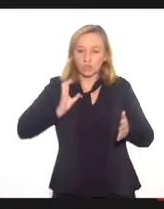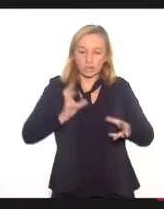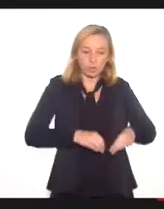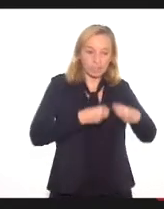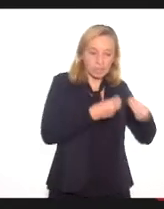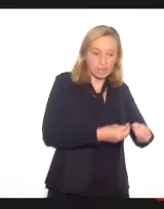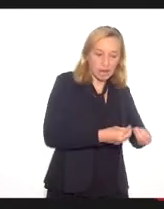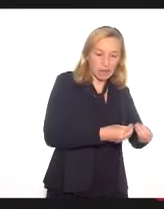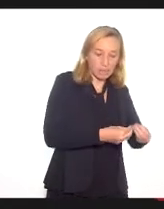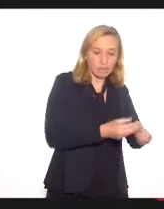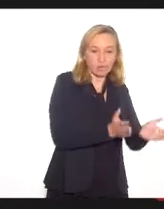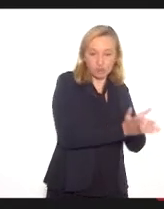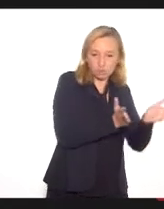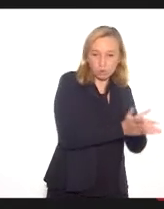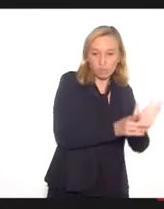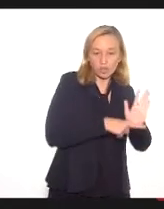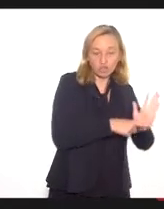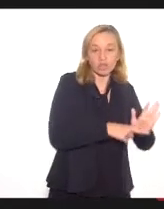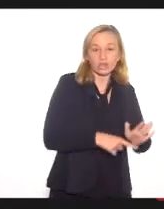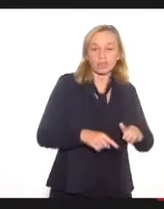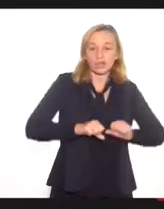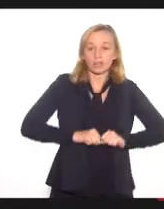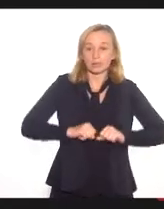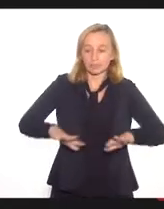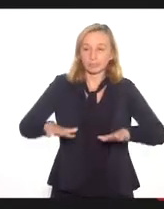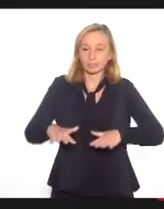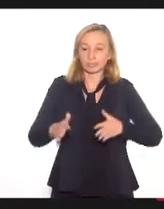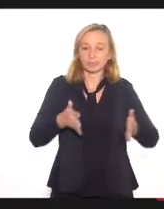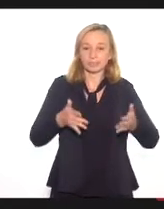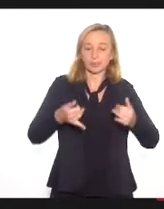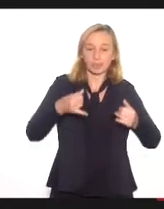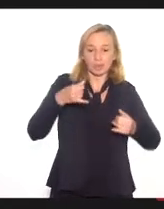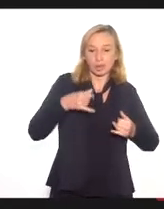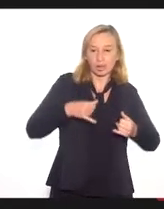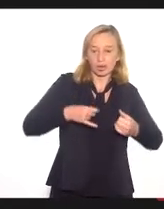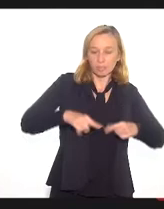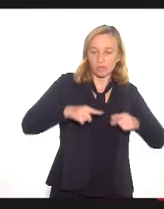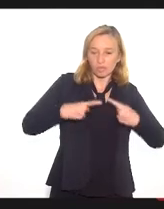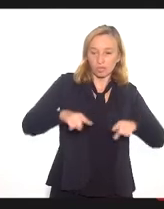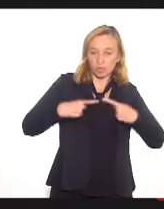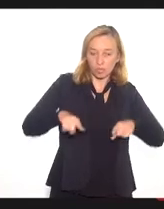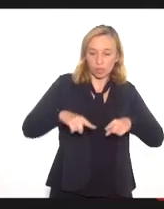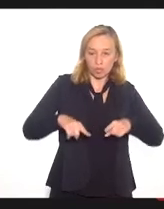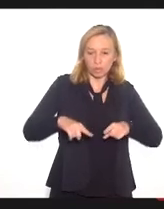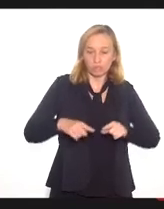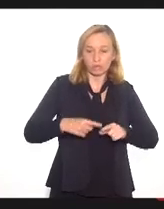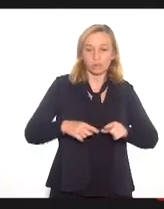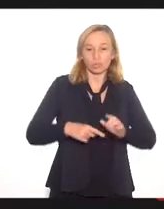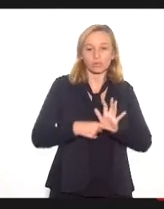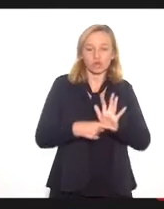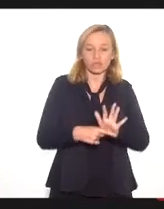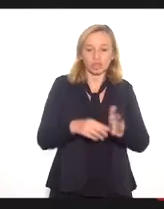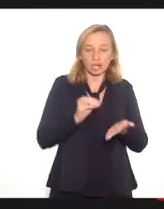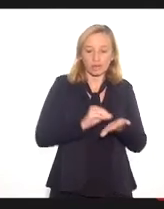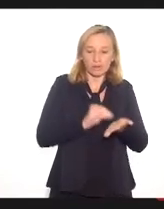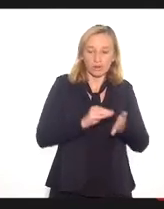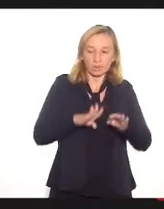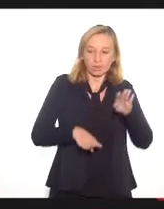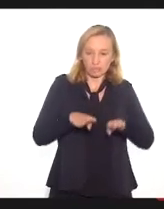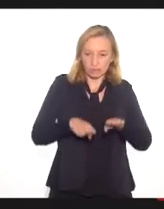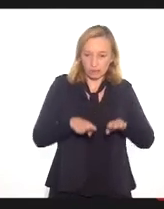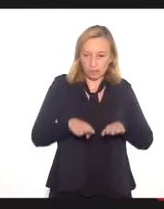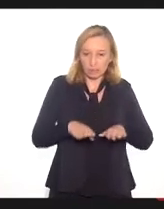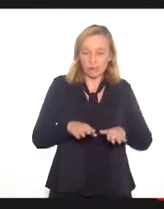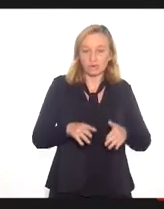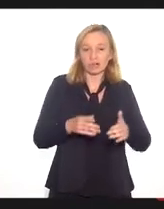das pessoas. E a pandemia provocou esse aumento dos níveis de pobreza sem precedentes e tem um forte impacto no